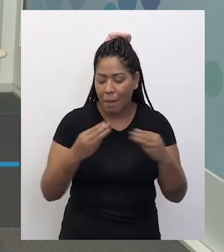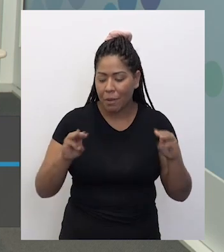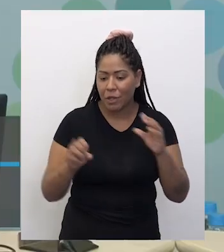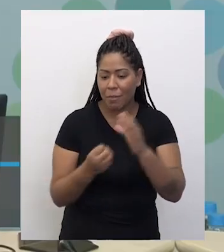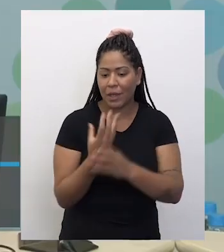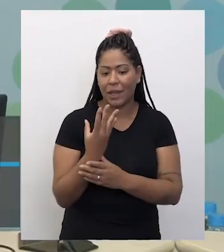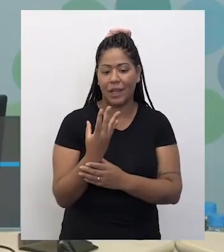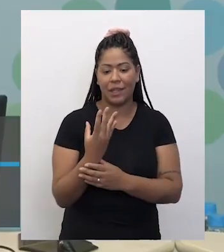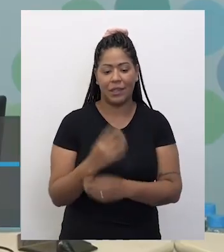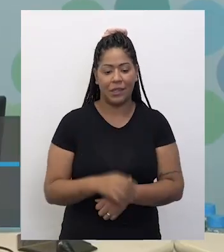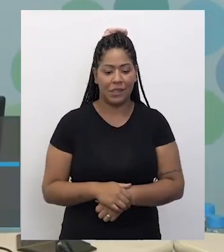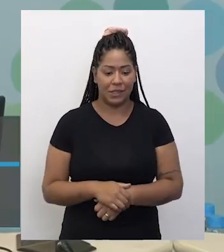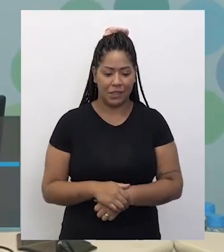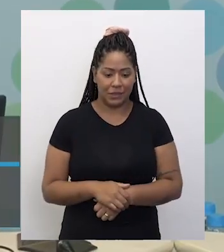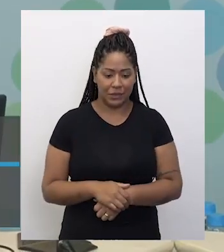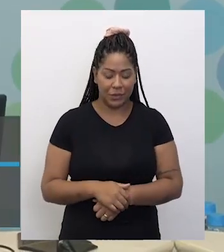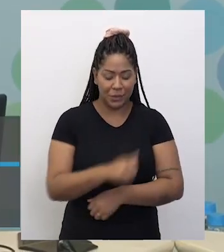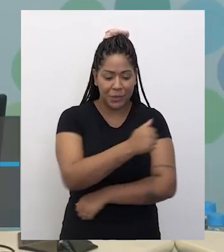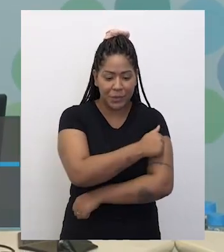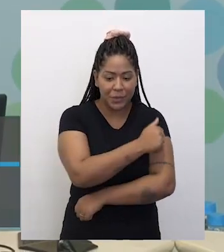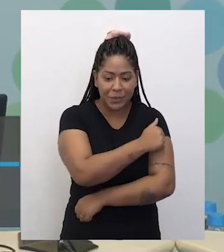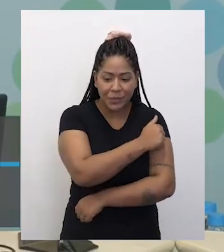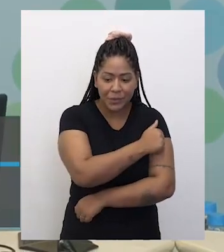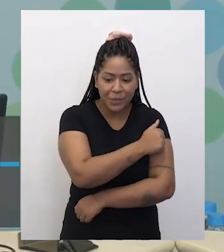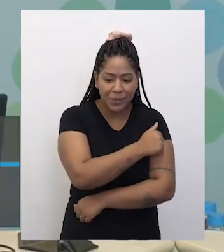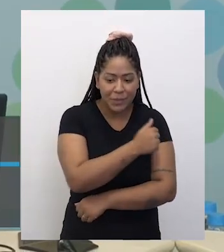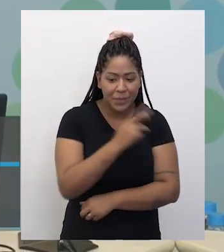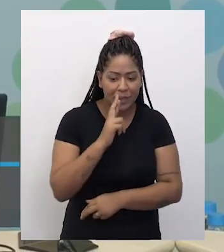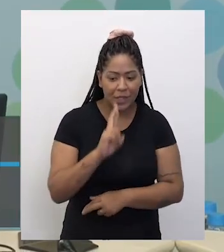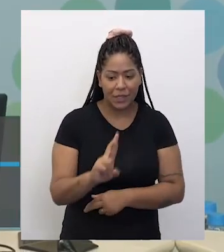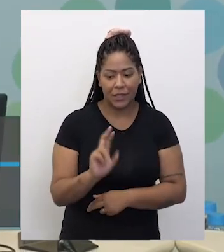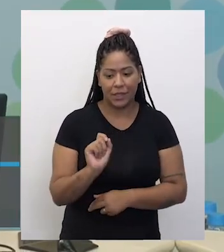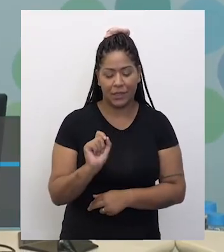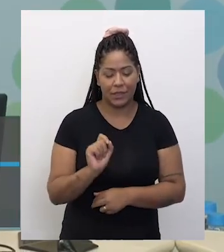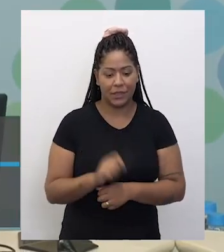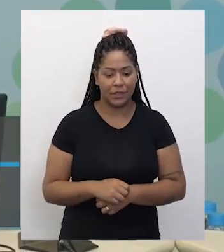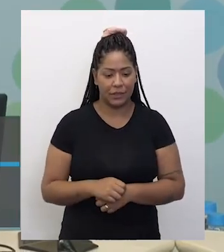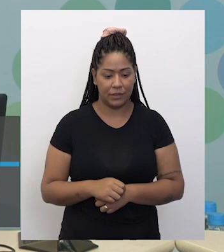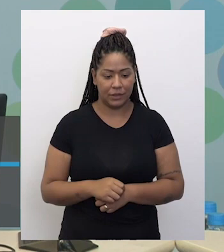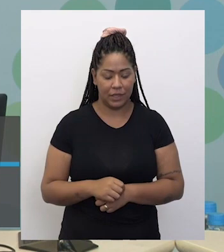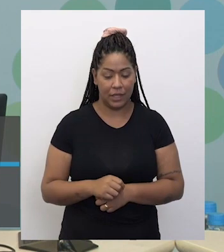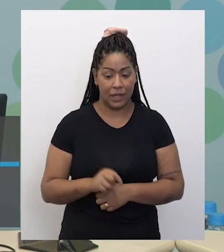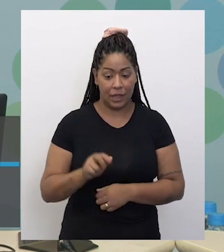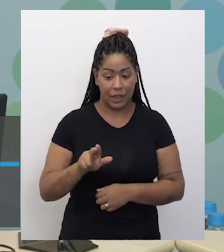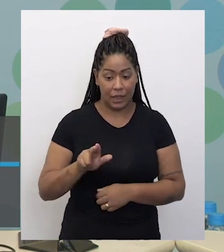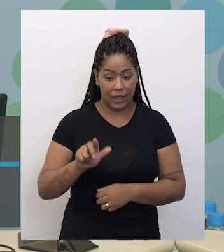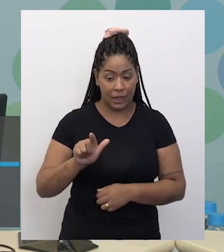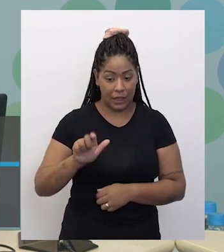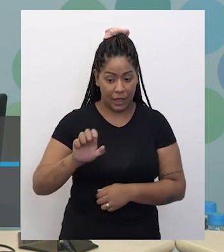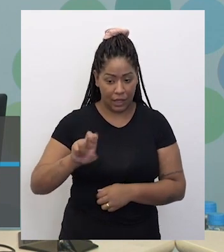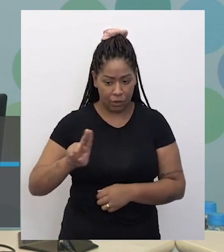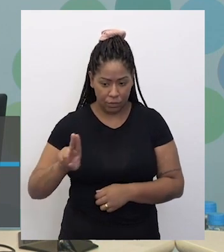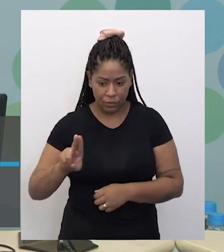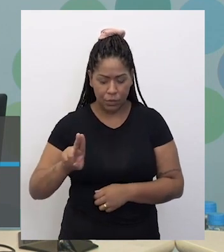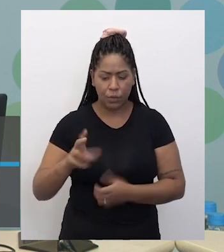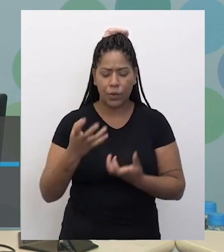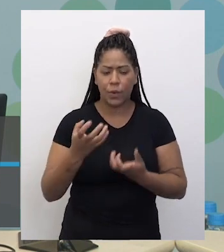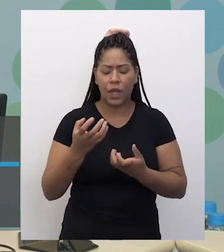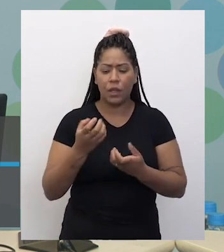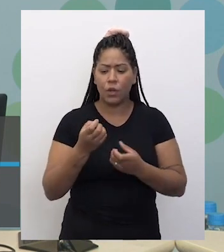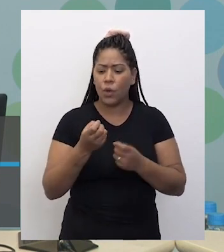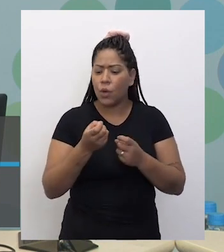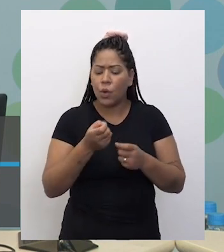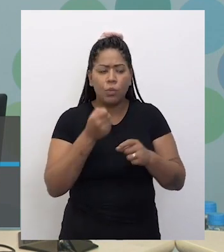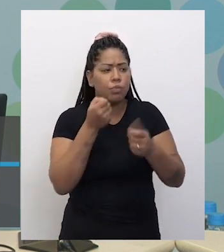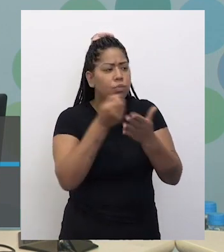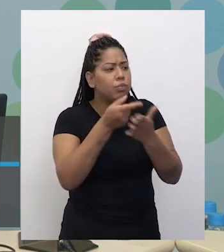cobrar, né? Ele colocou o nome no final, a Pro colocou no final e aí eu não percebi, ó. O aluno Léo diz o seguinte, quando quero comprar um produto, analiso as